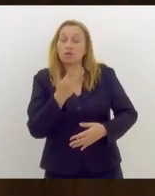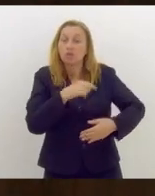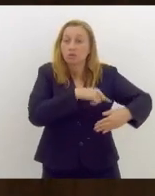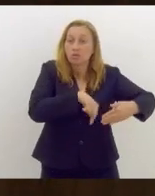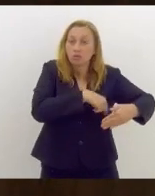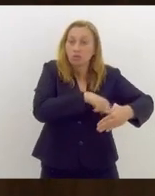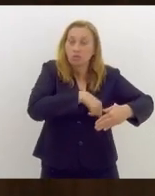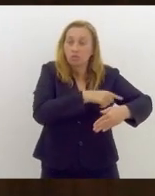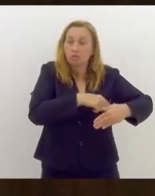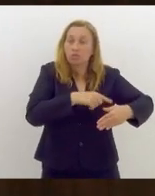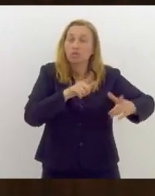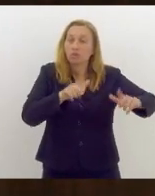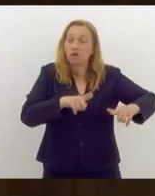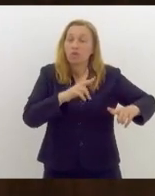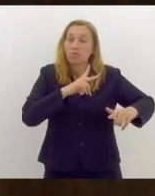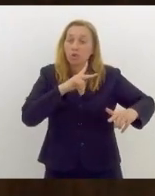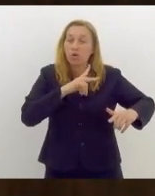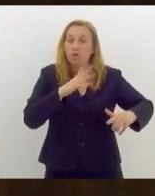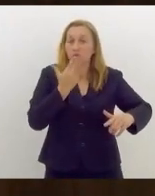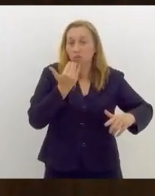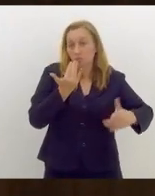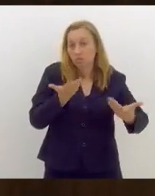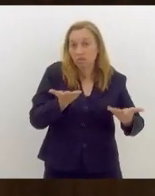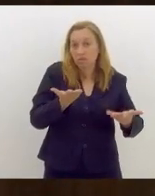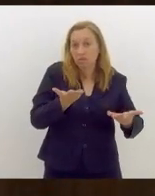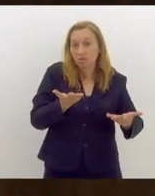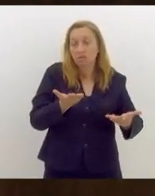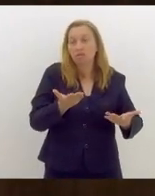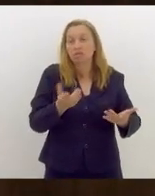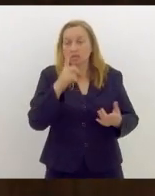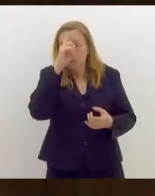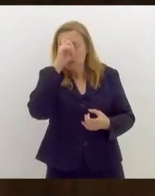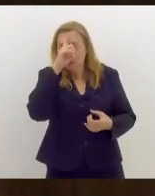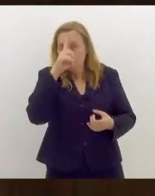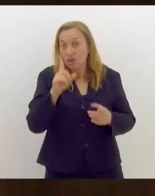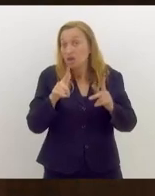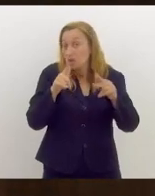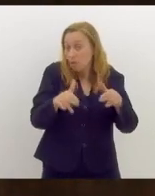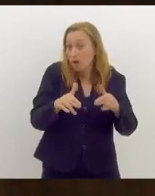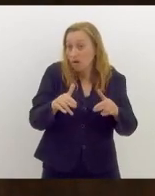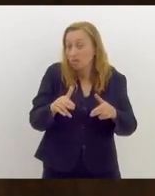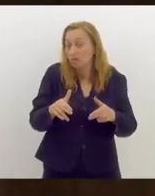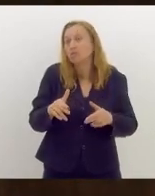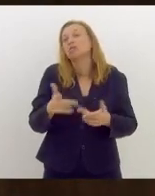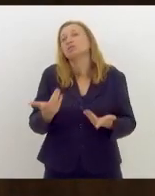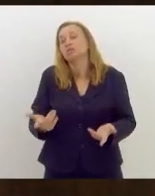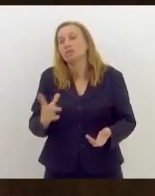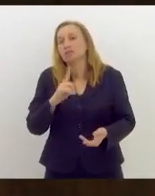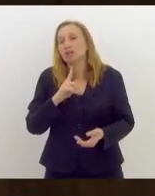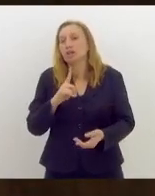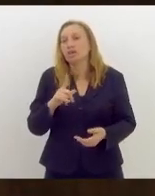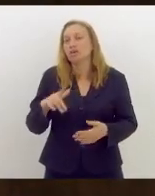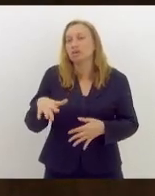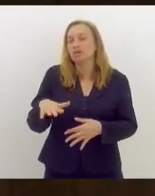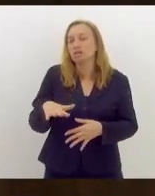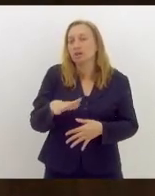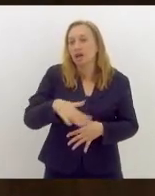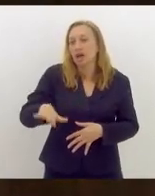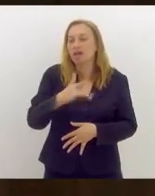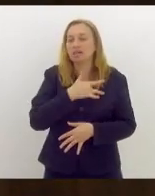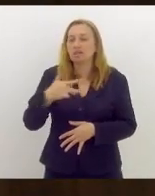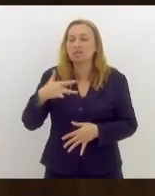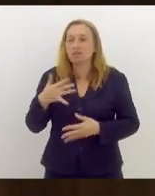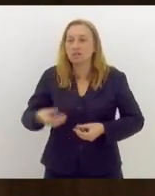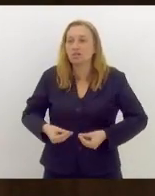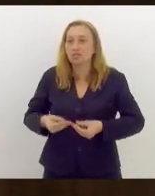faz a comida dentro das unidades de saúde Assim como tem unidade de saúde que o